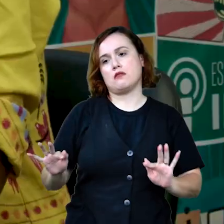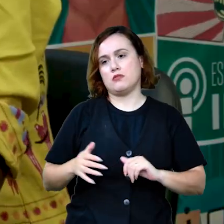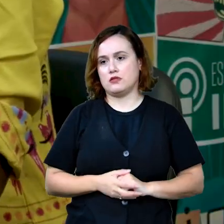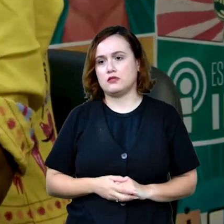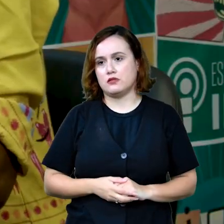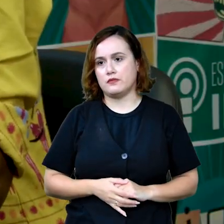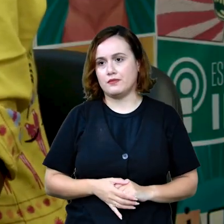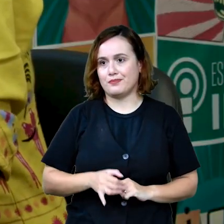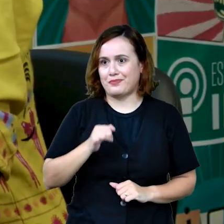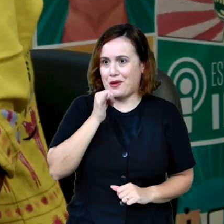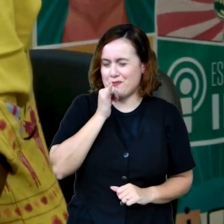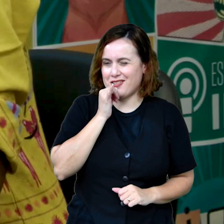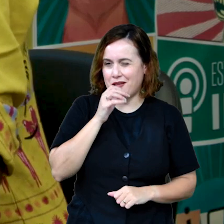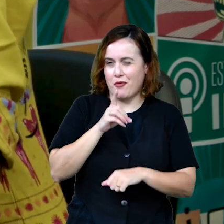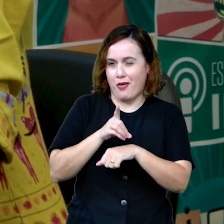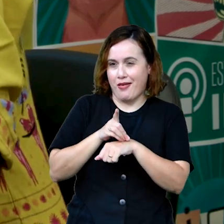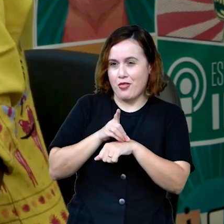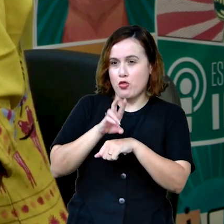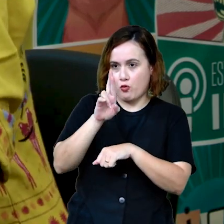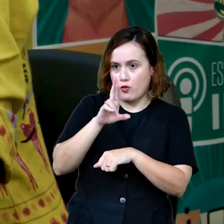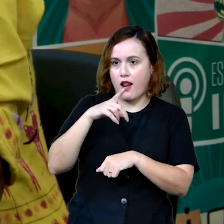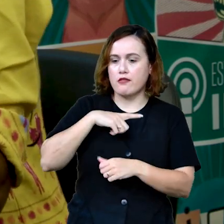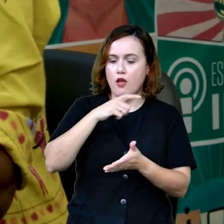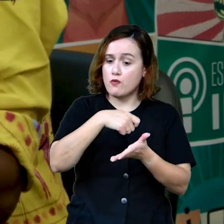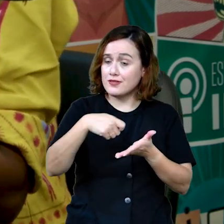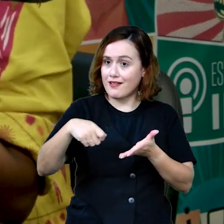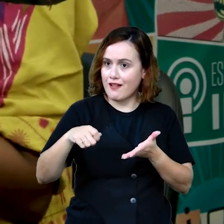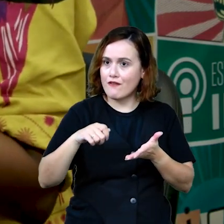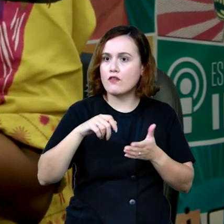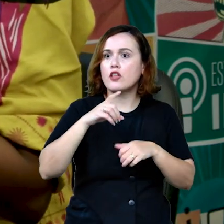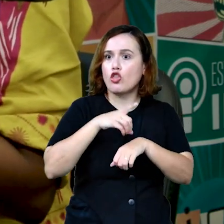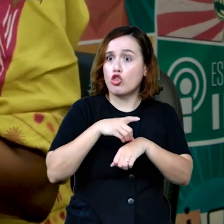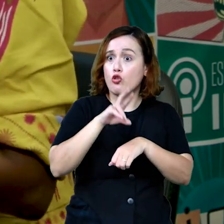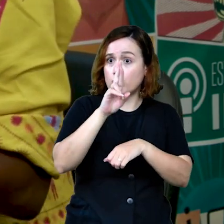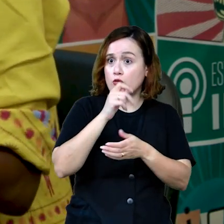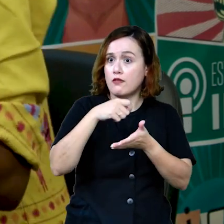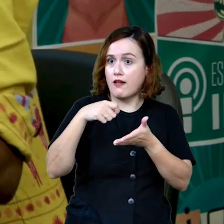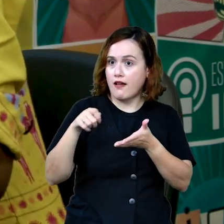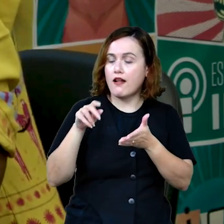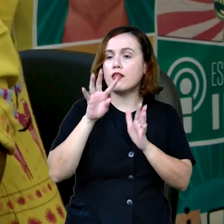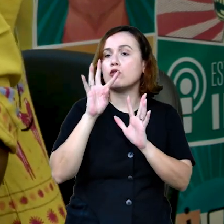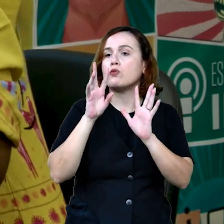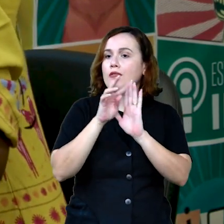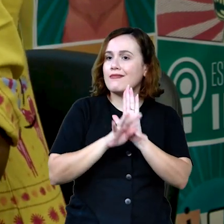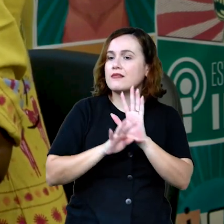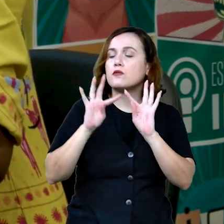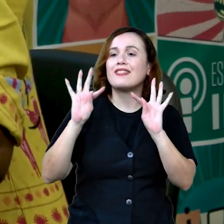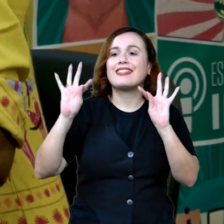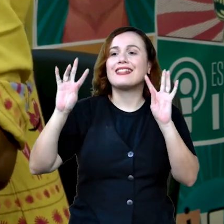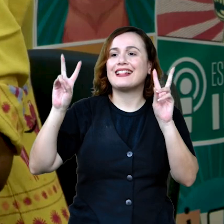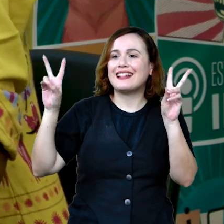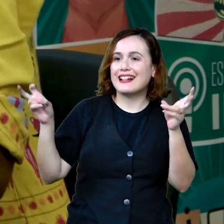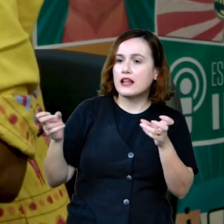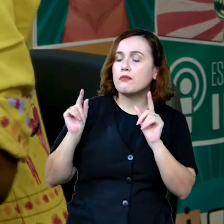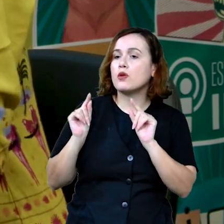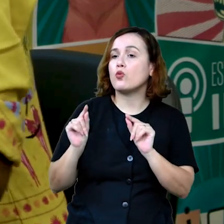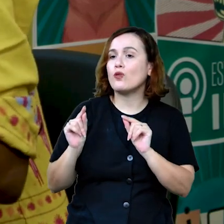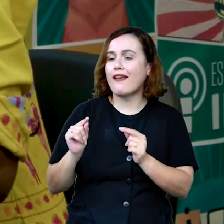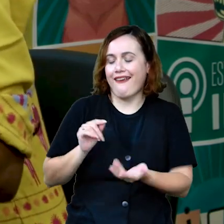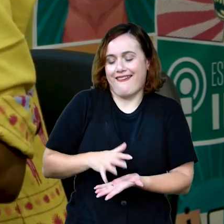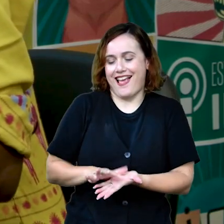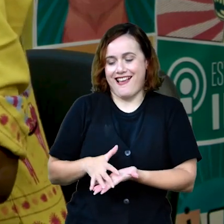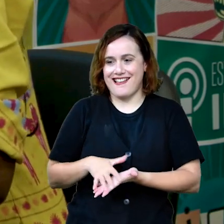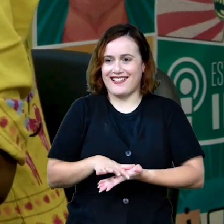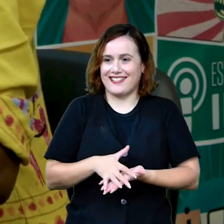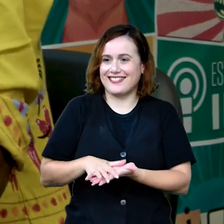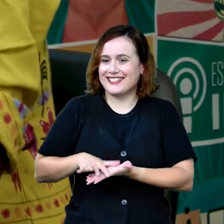escrever. Por exemplo, no doutorado, eu escrevo sobre samba. Então, durante muito tempo, as pessoas falaram assim, mas está fazendo um doutorado sobre samba? Pois é, gente, samba